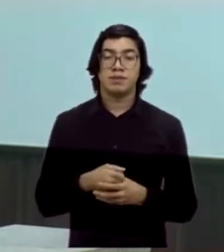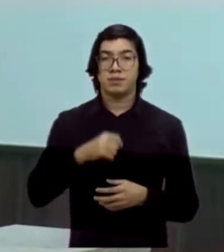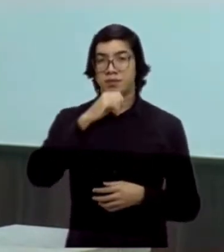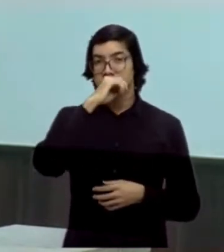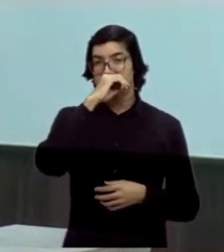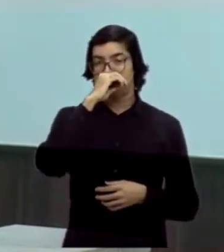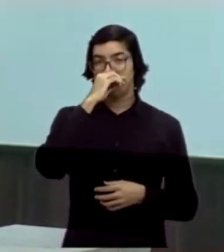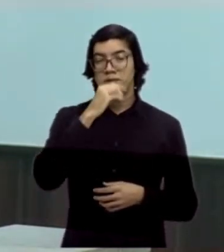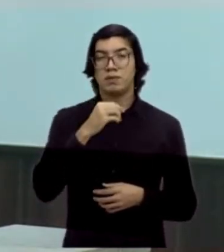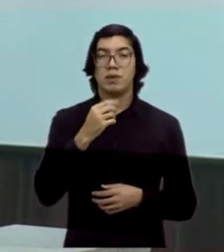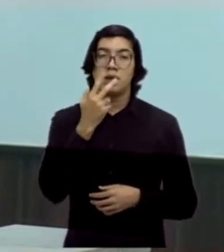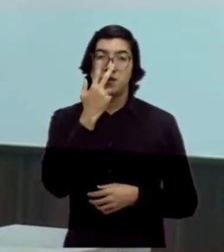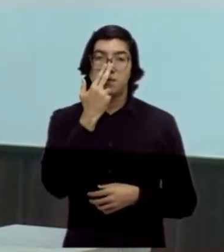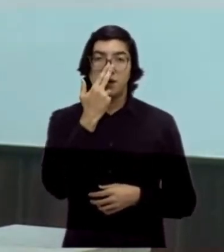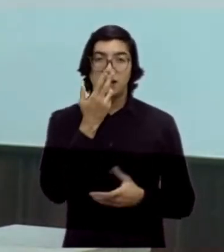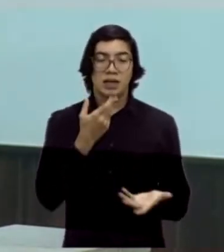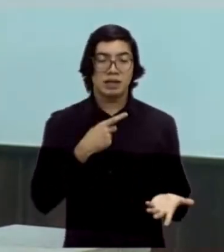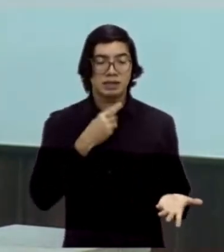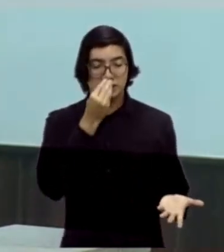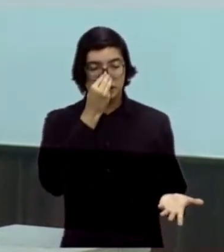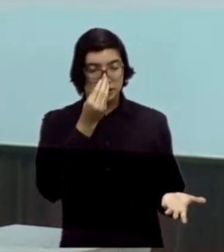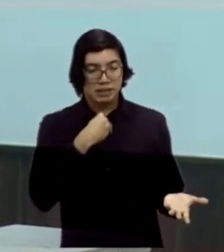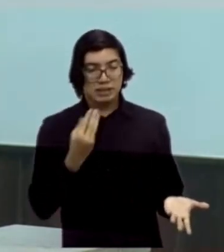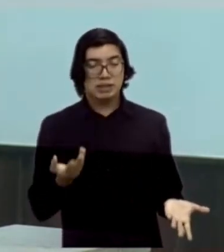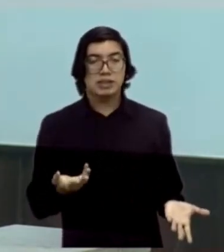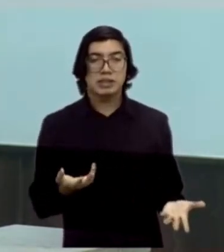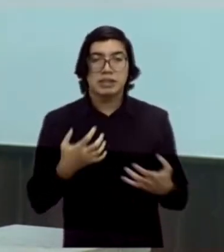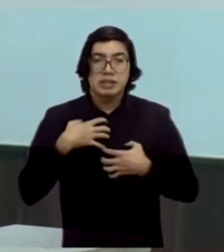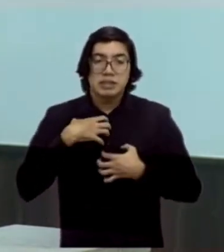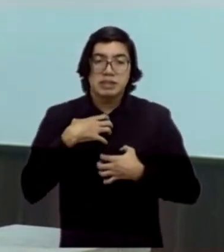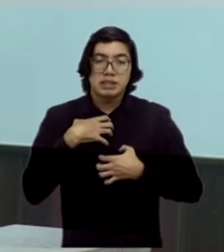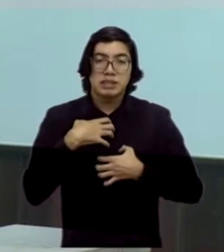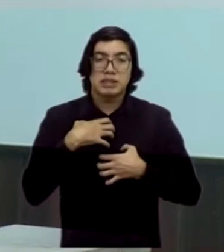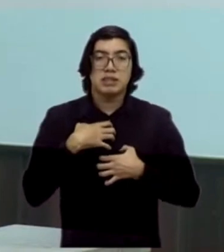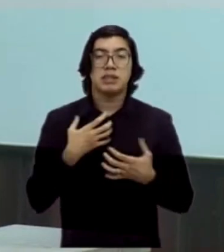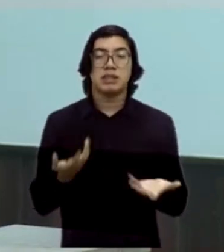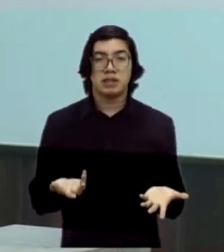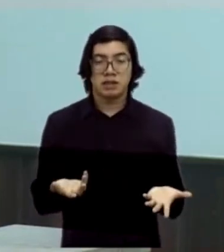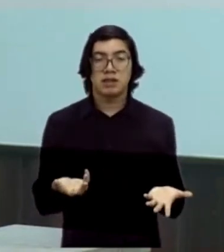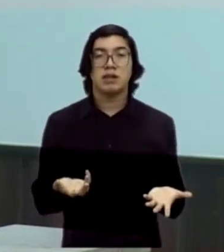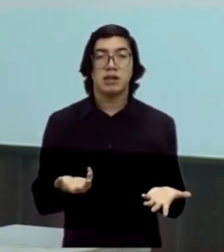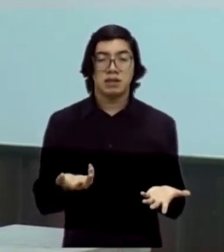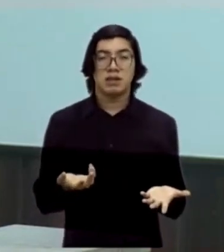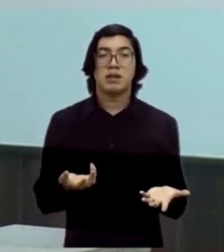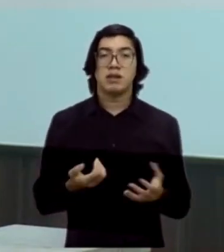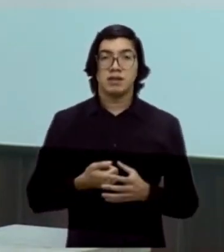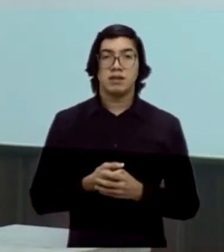jogado assim de lado, prescindível, você acaba colocando